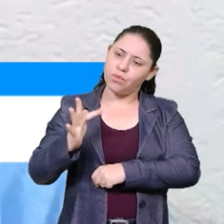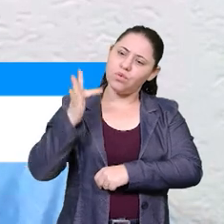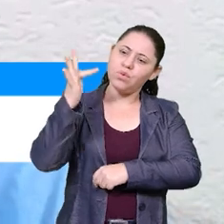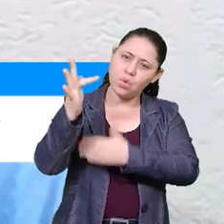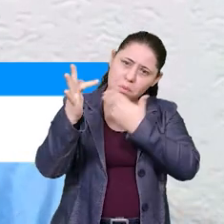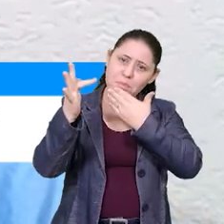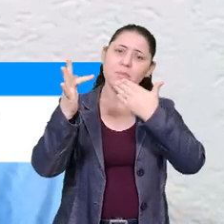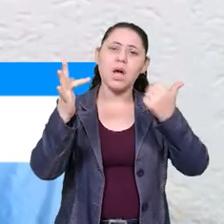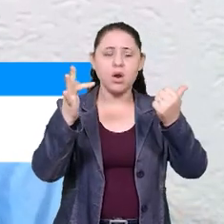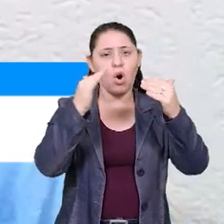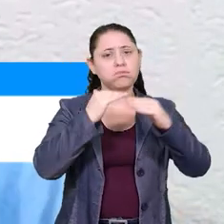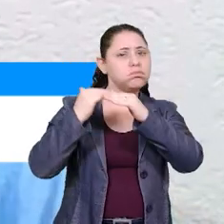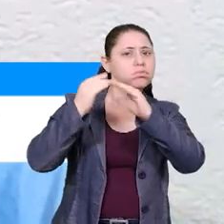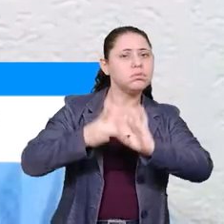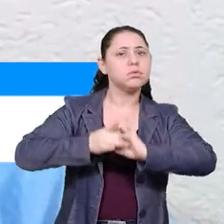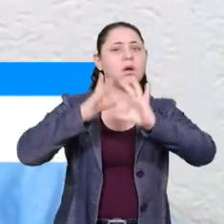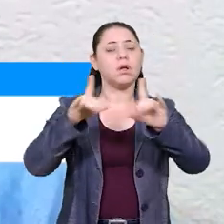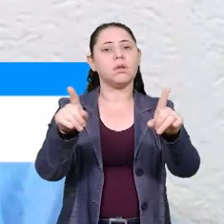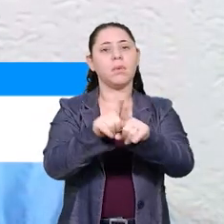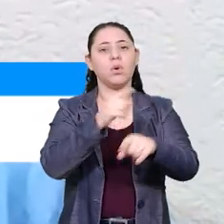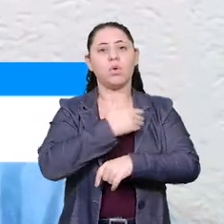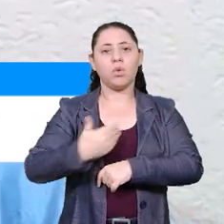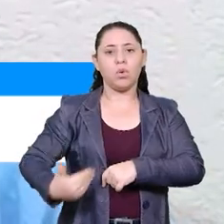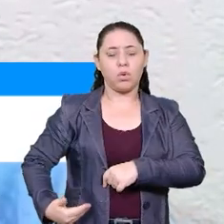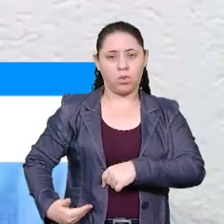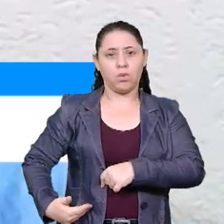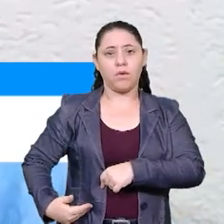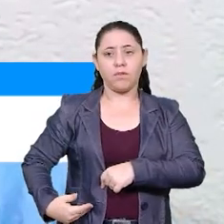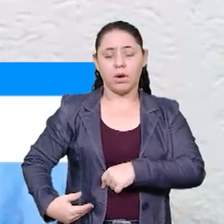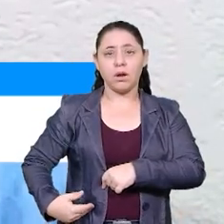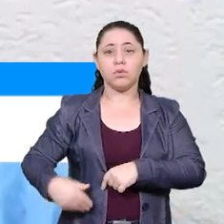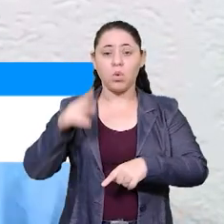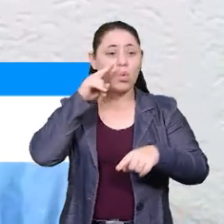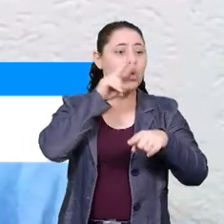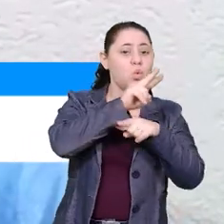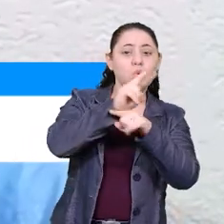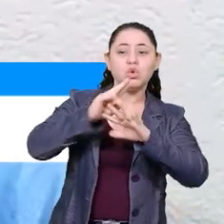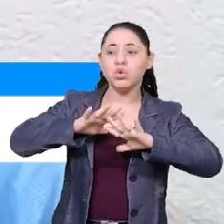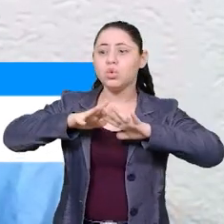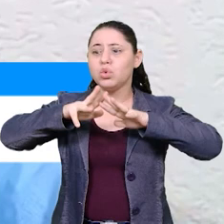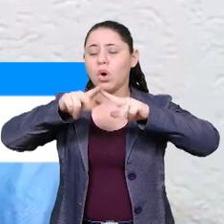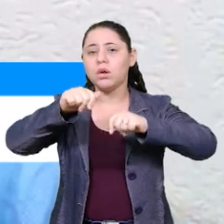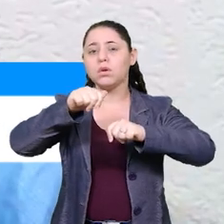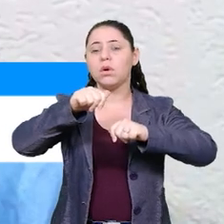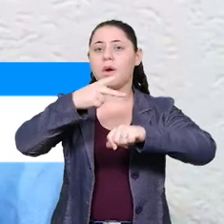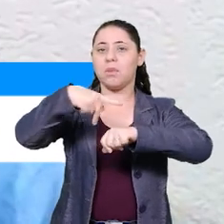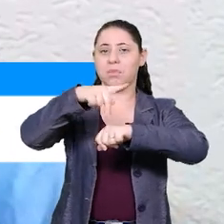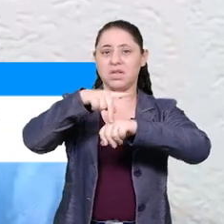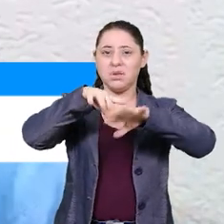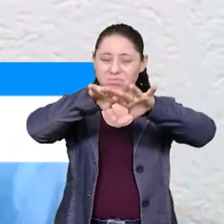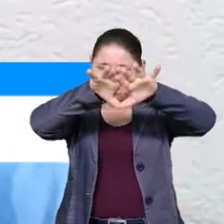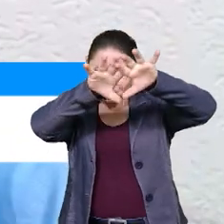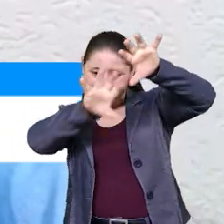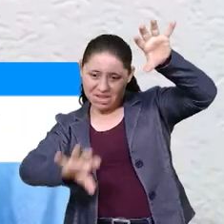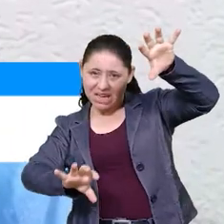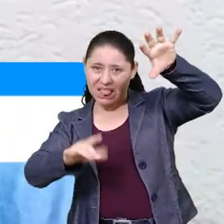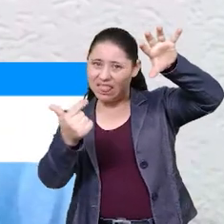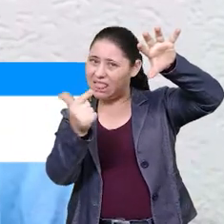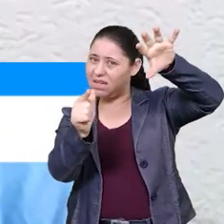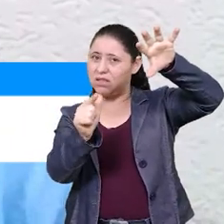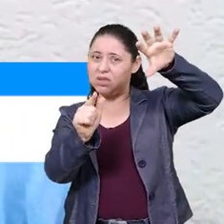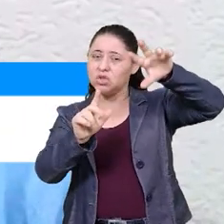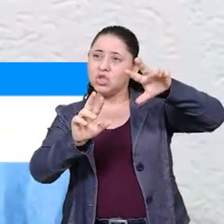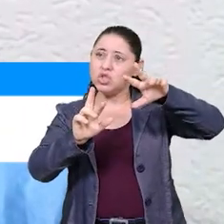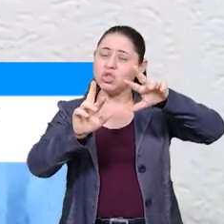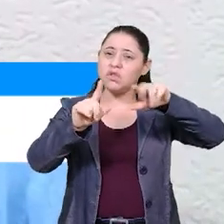eu espero que realmente seja um governo Professor democrático e um governo para